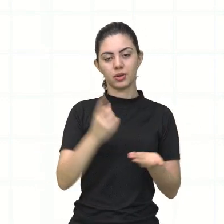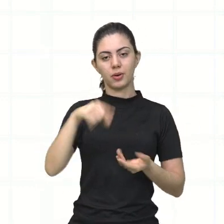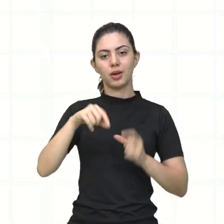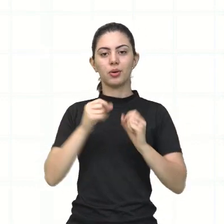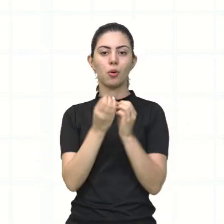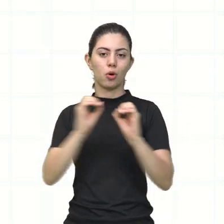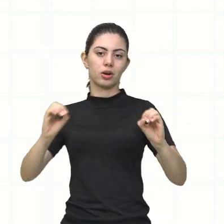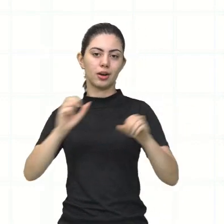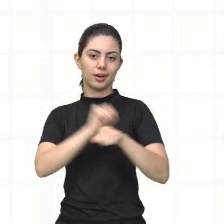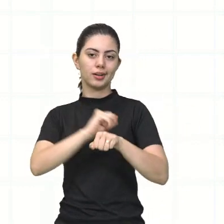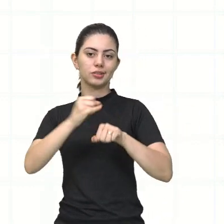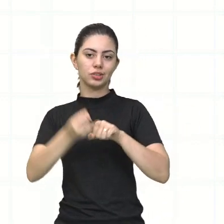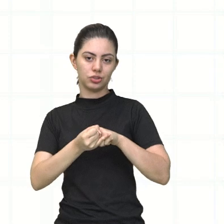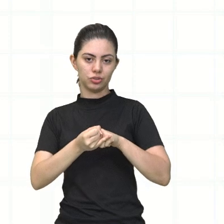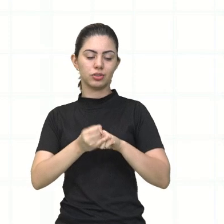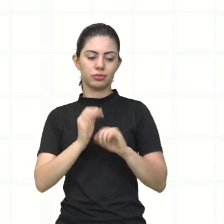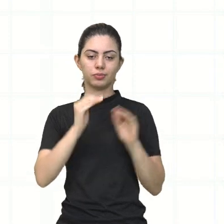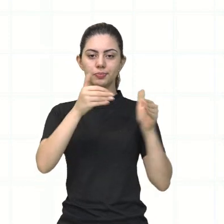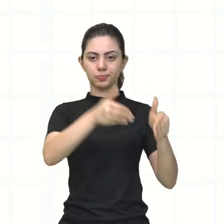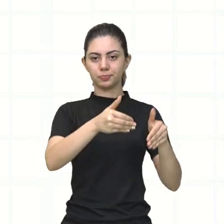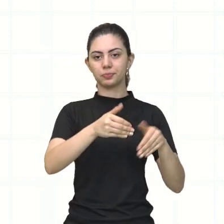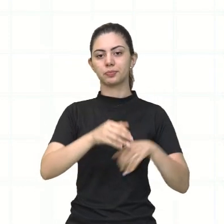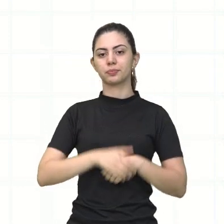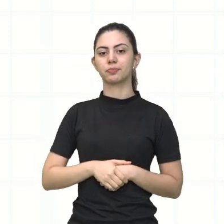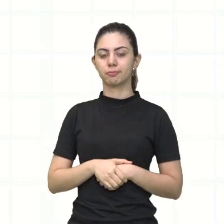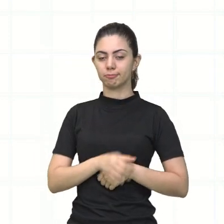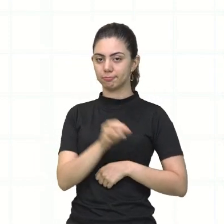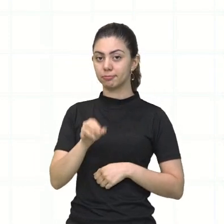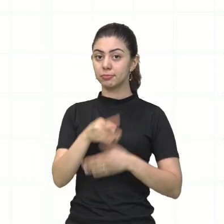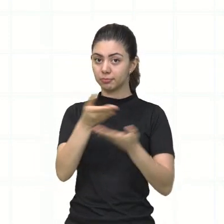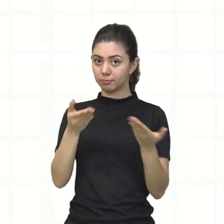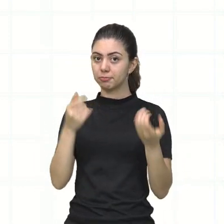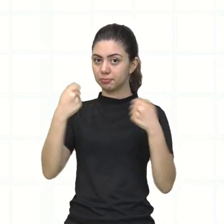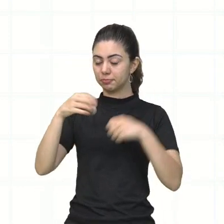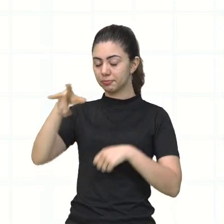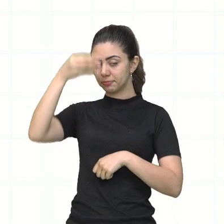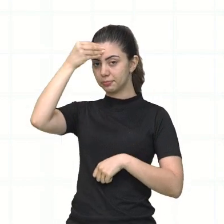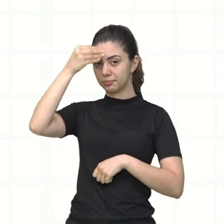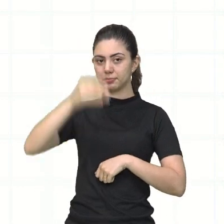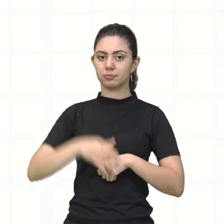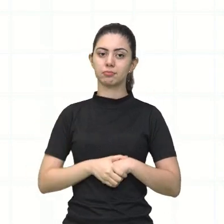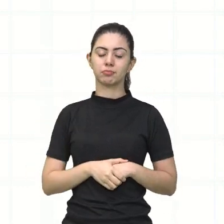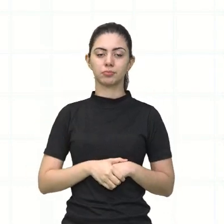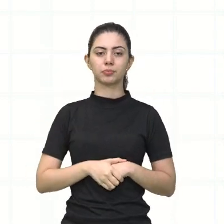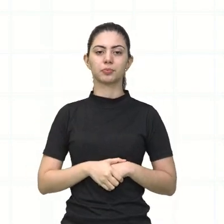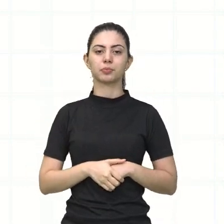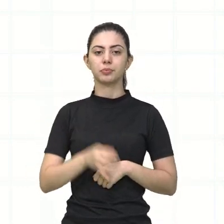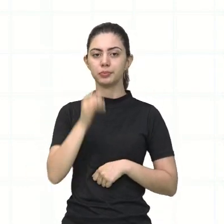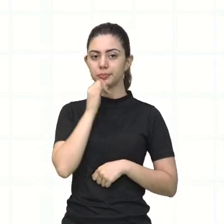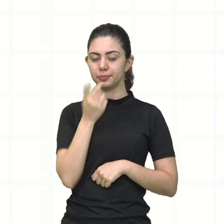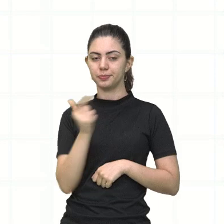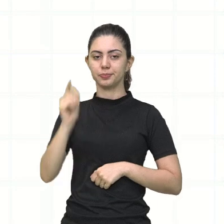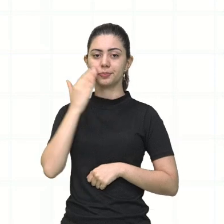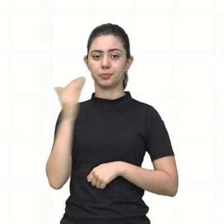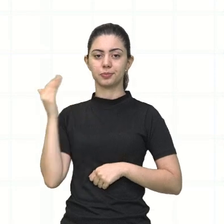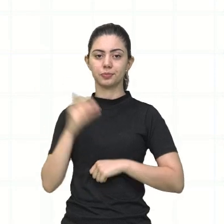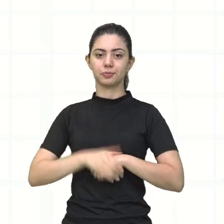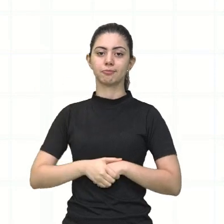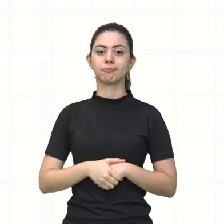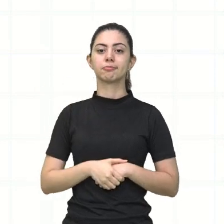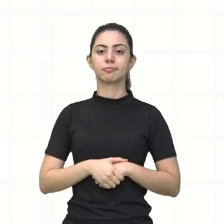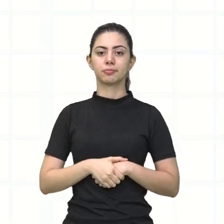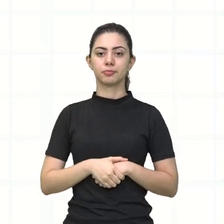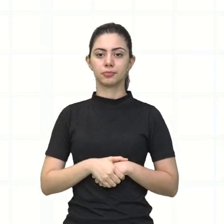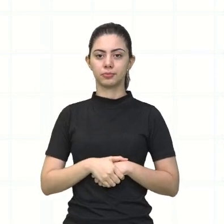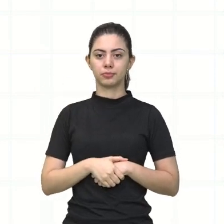subordinada adjetiva restritiva. É isso que vocês precisam entender. Um outro exemplo, os